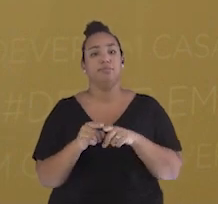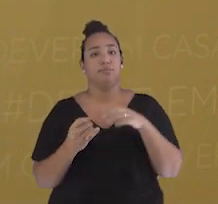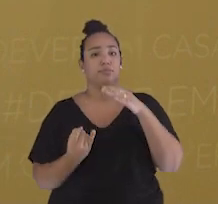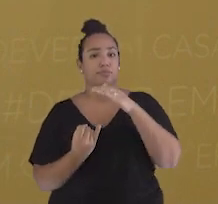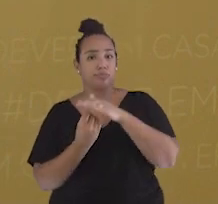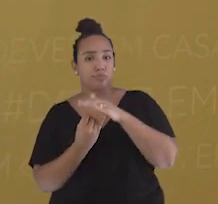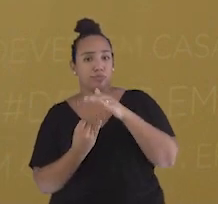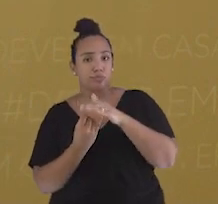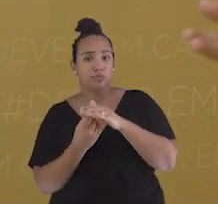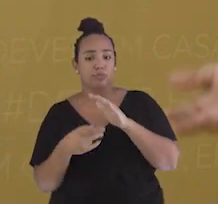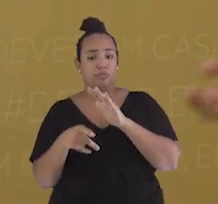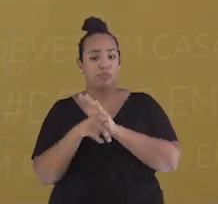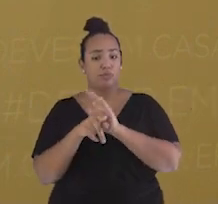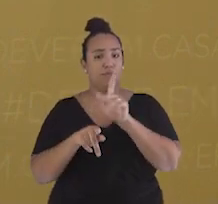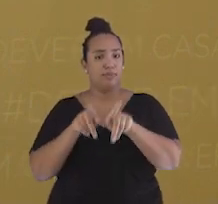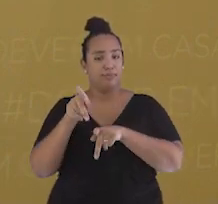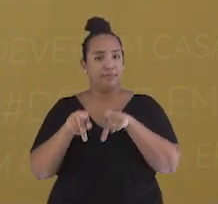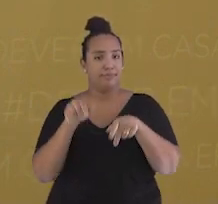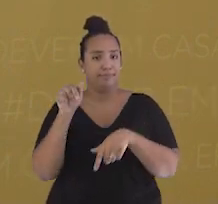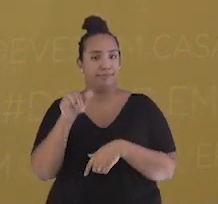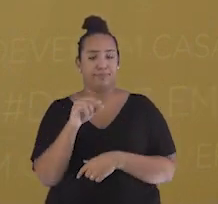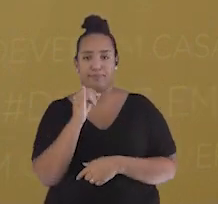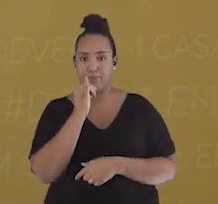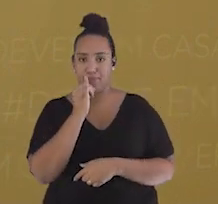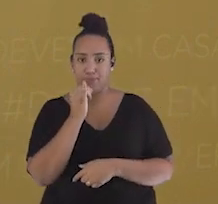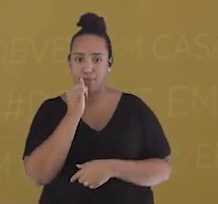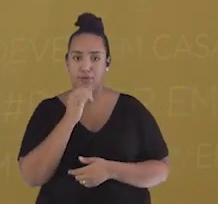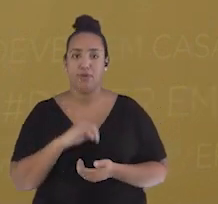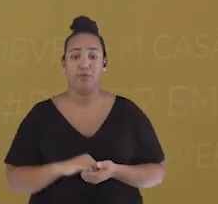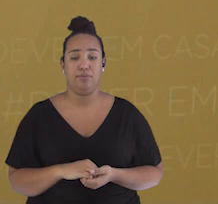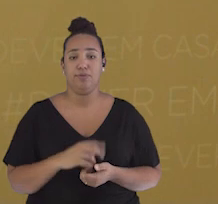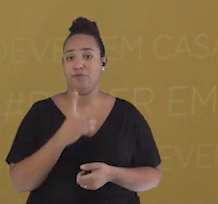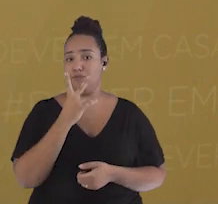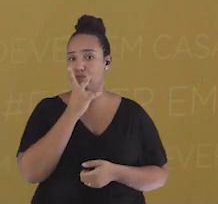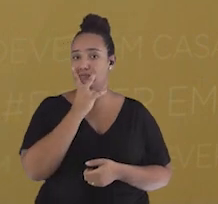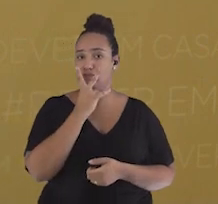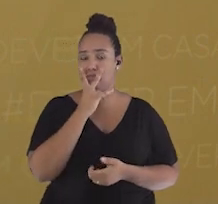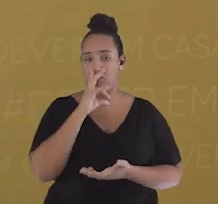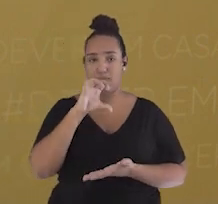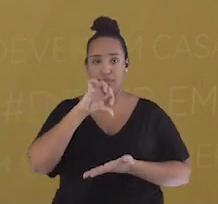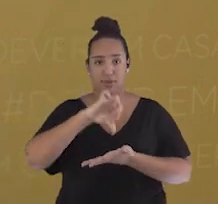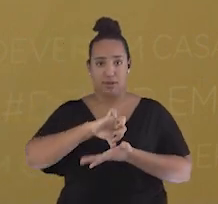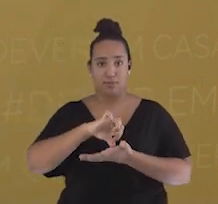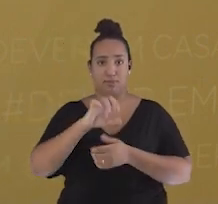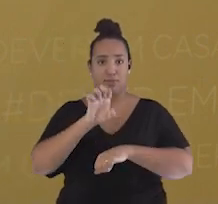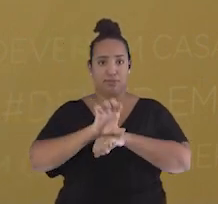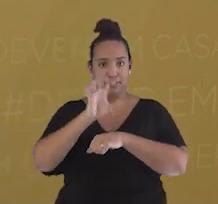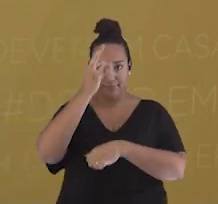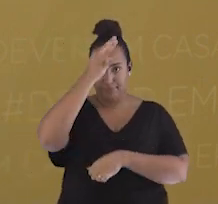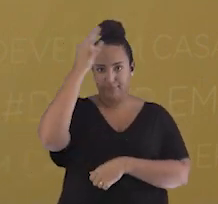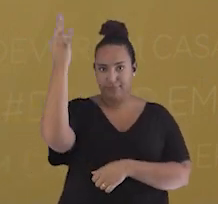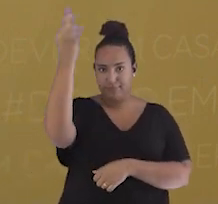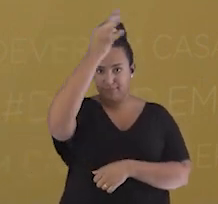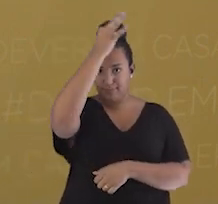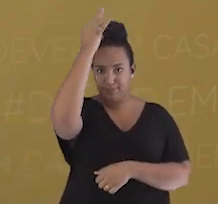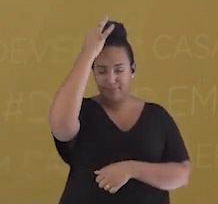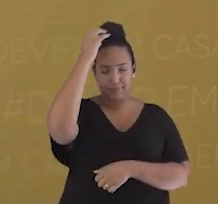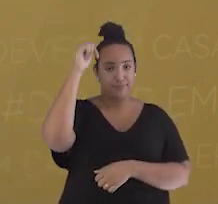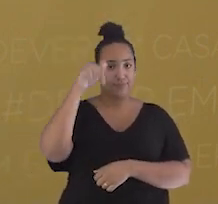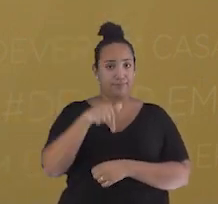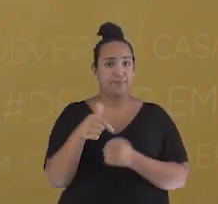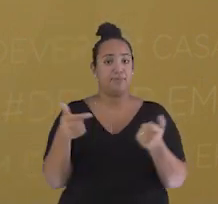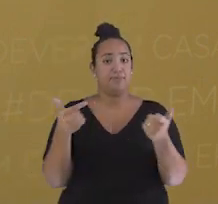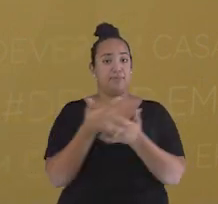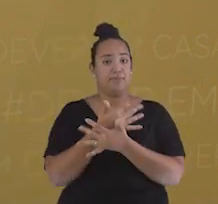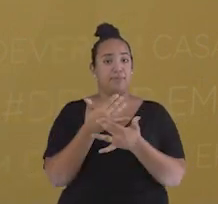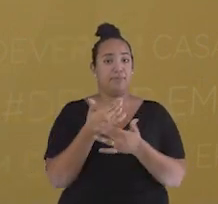nas cidades vivem muitas pessoas e nelas nós encontramos comércios, serviços,